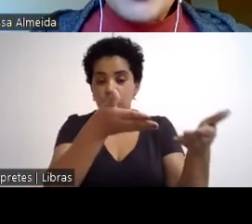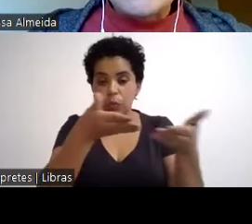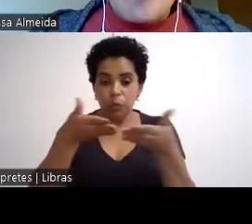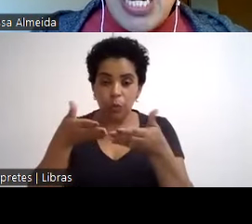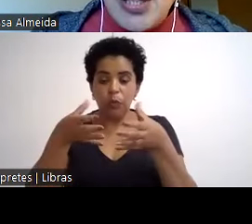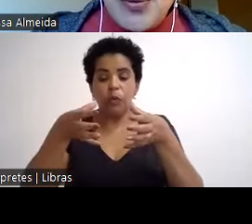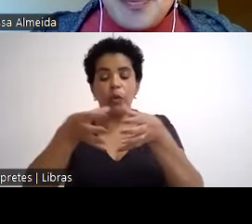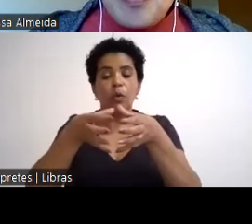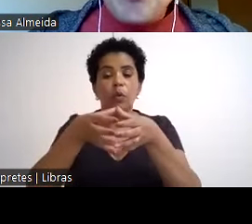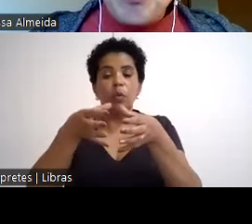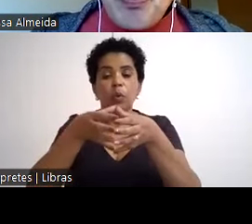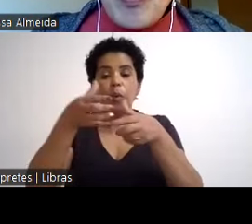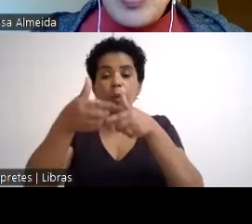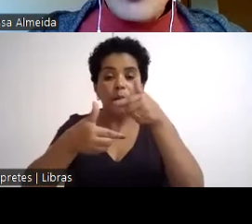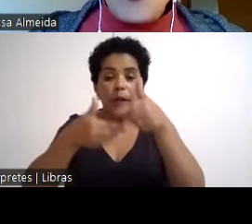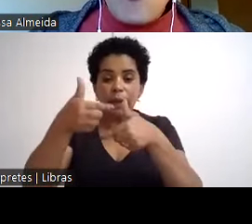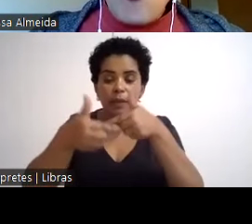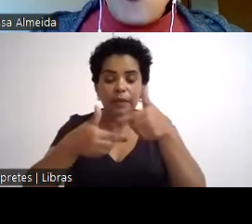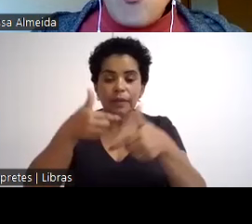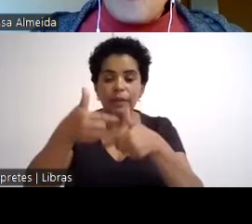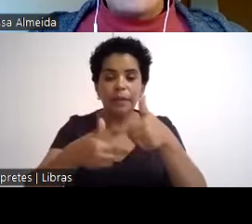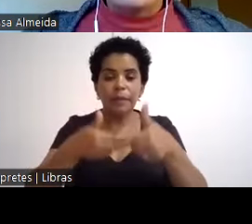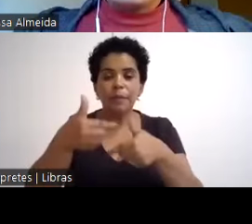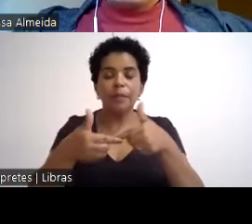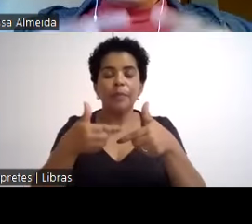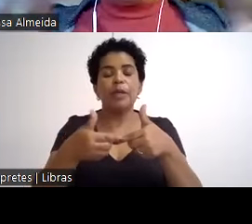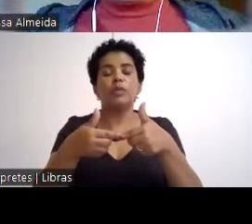grupo de trabalho com